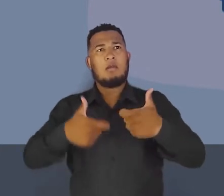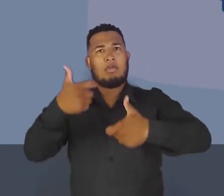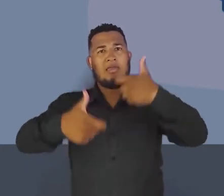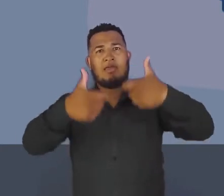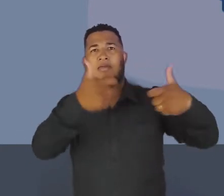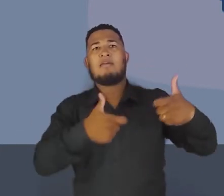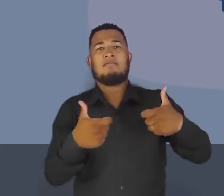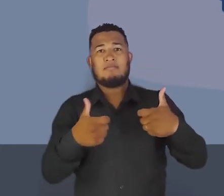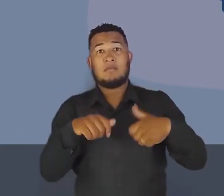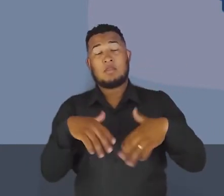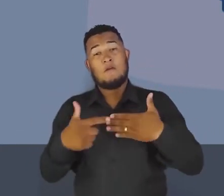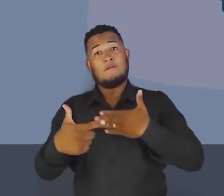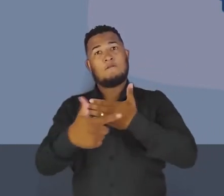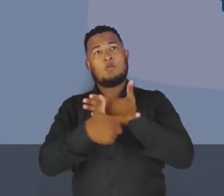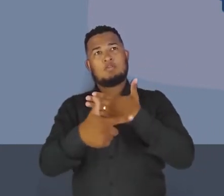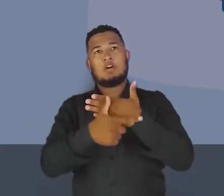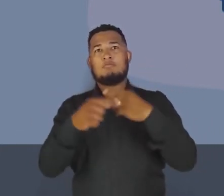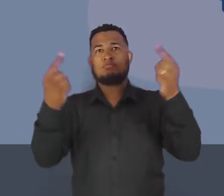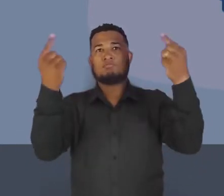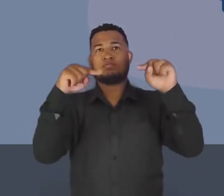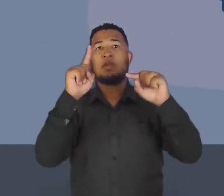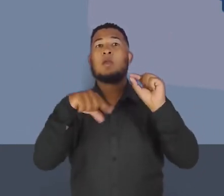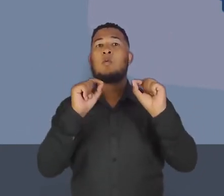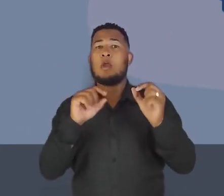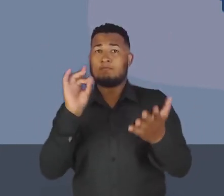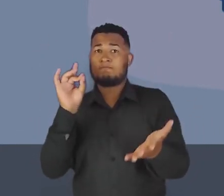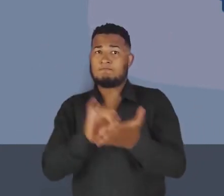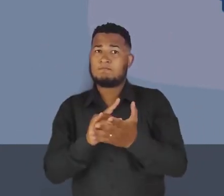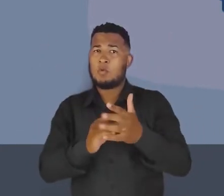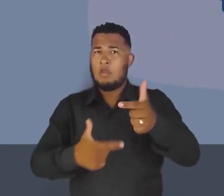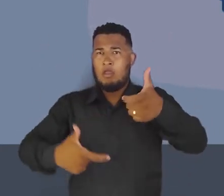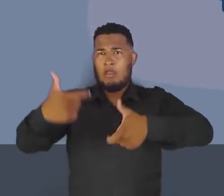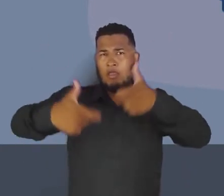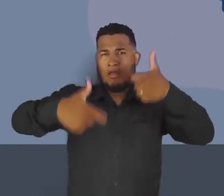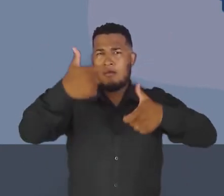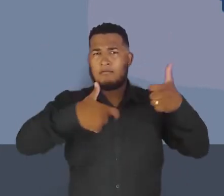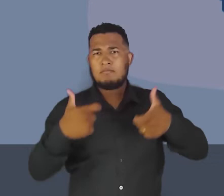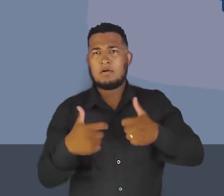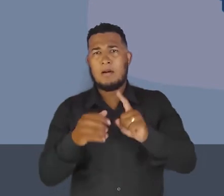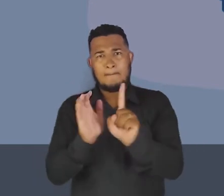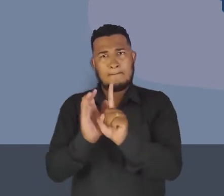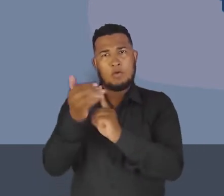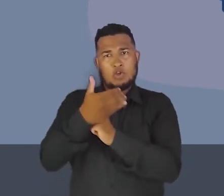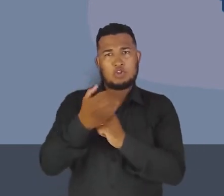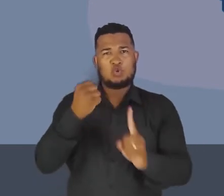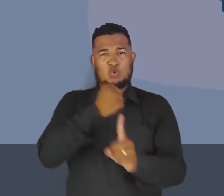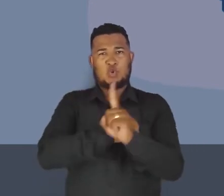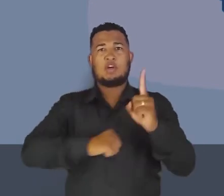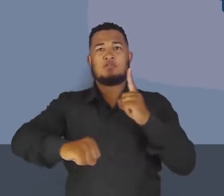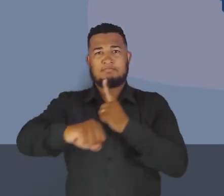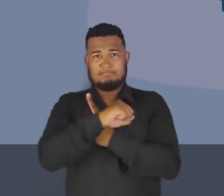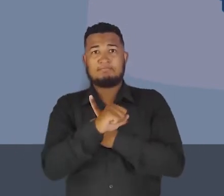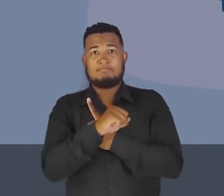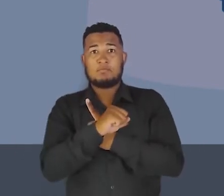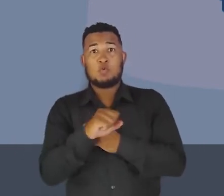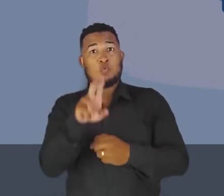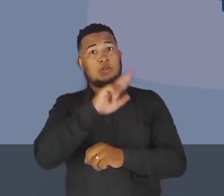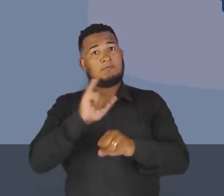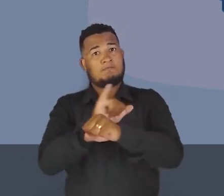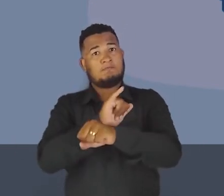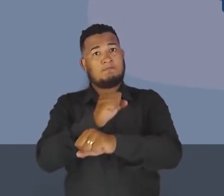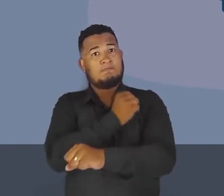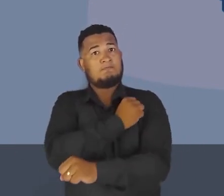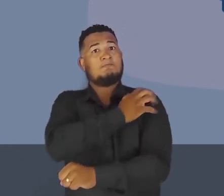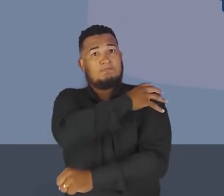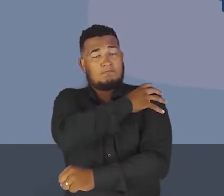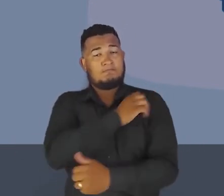guerra. Então a função dos belatores é justamente fazer a guerra, proteger a sociedade militarmente. E